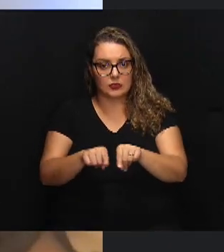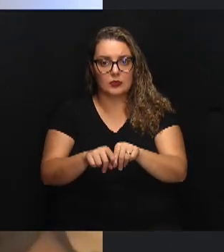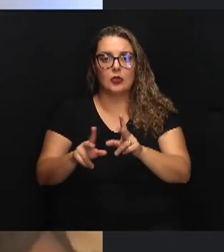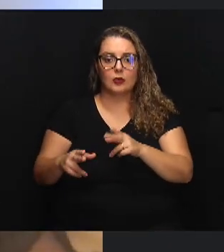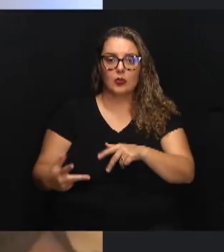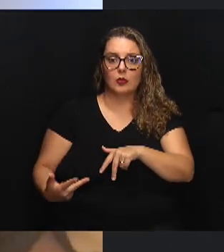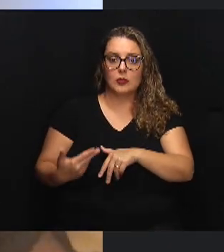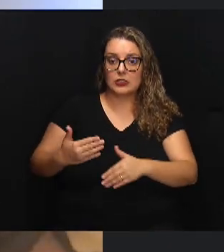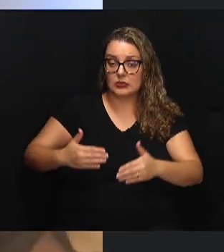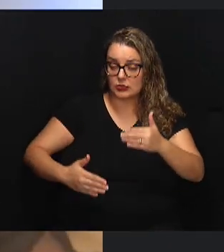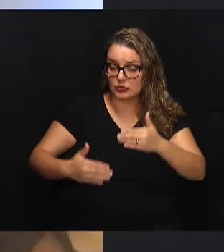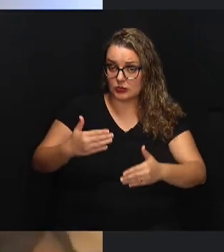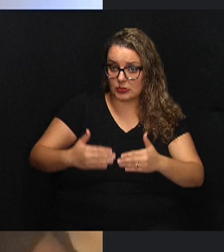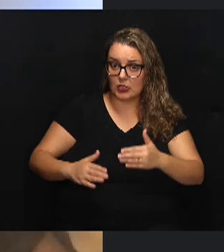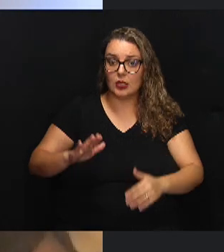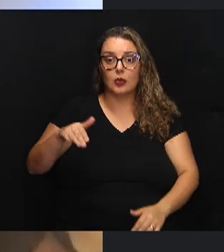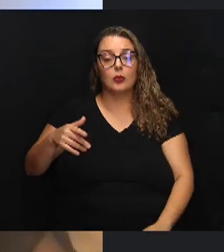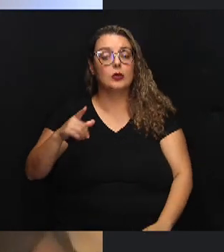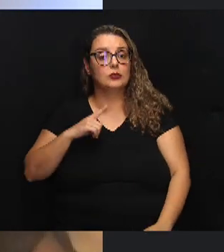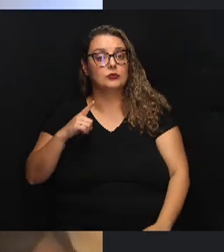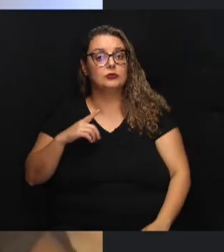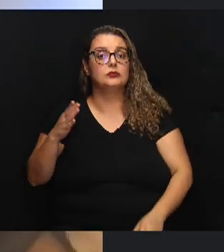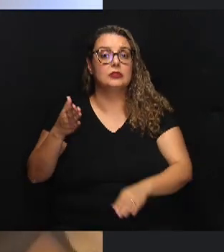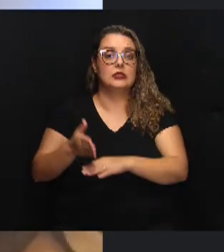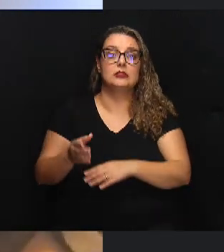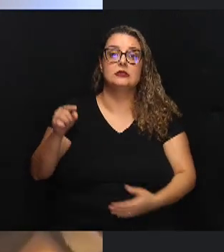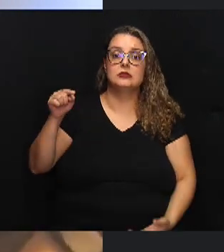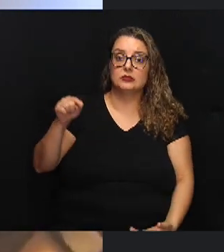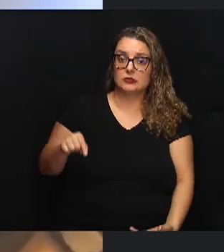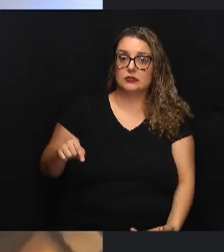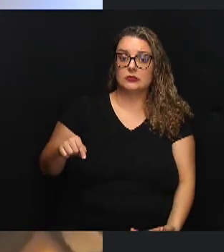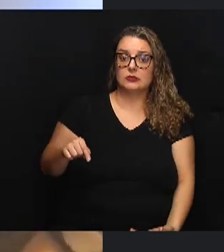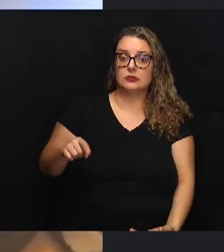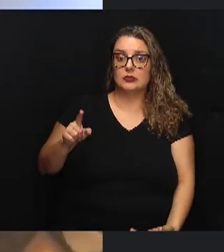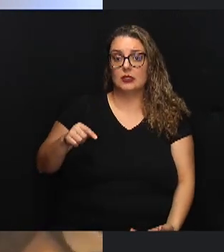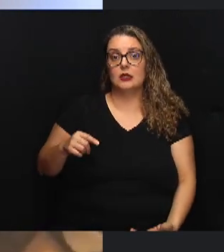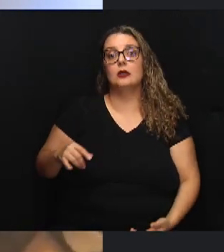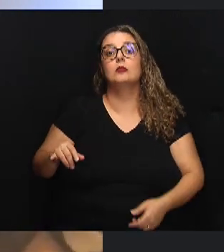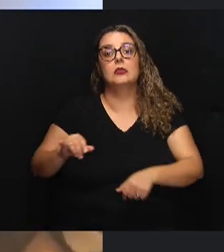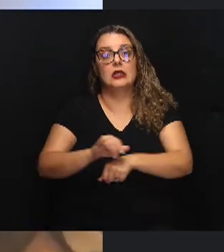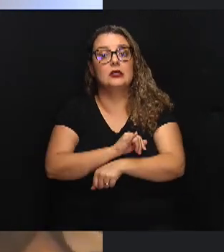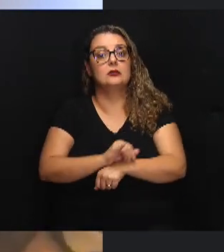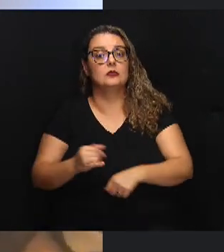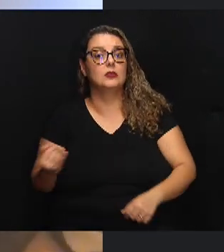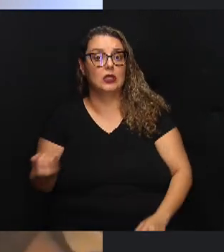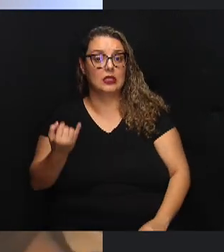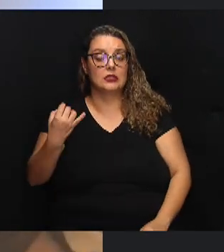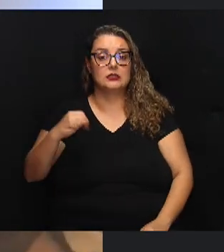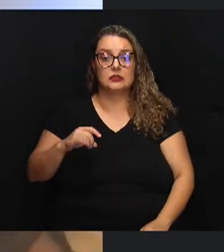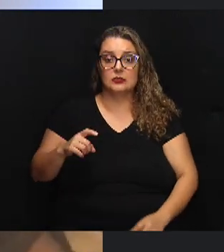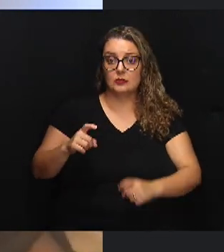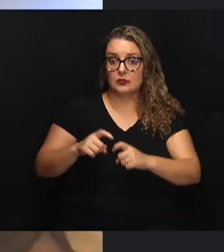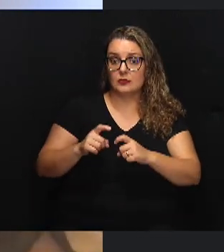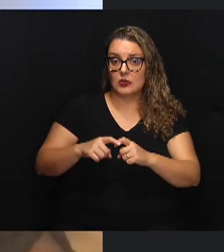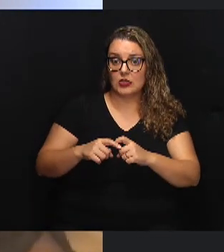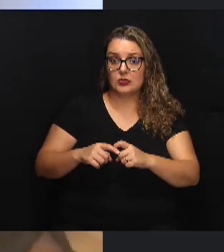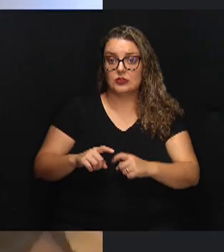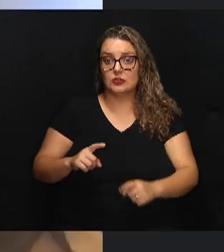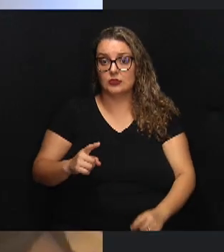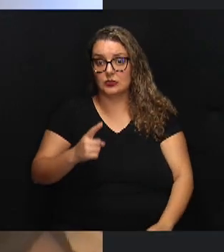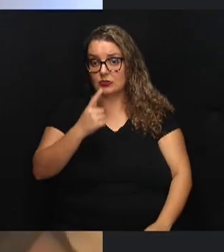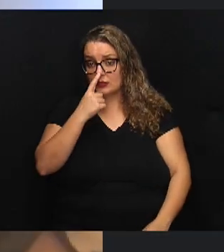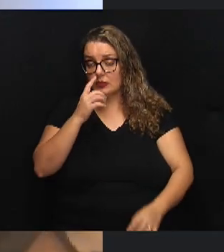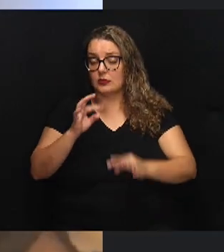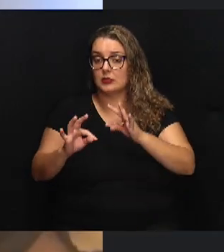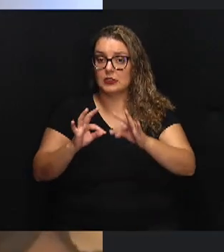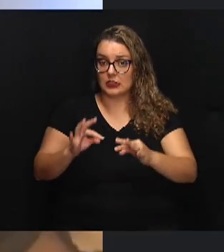cirurgia robótica, quando há acesso a ela é uma estratégia interessante, porque se o médico já tem uma afinidade com a